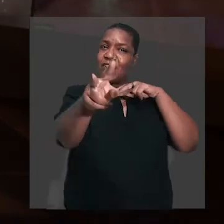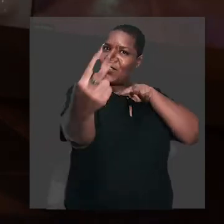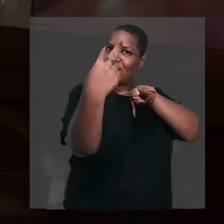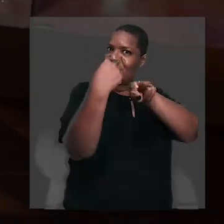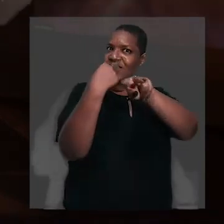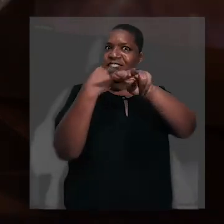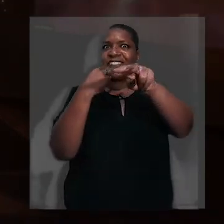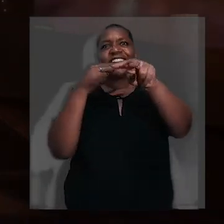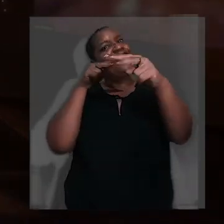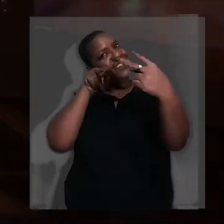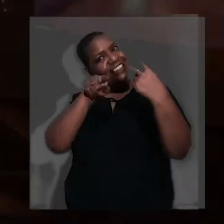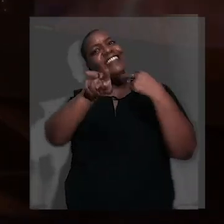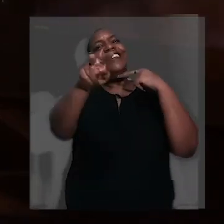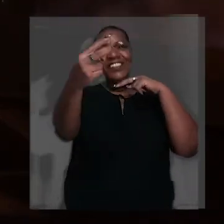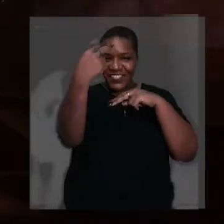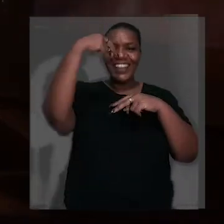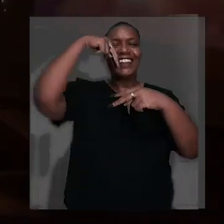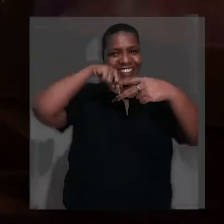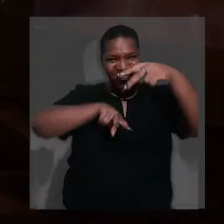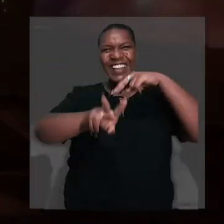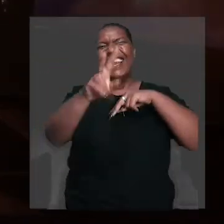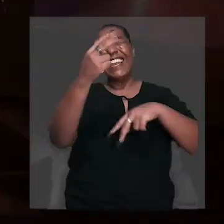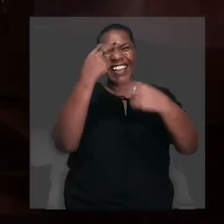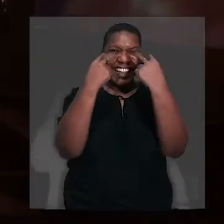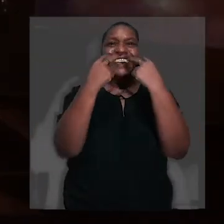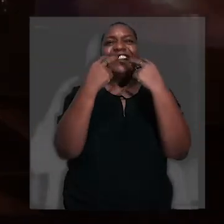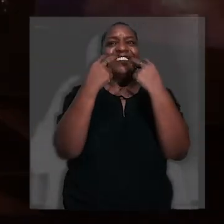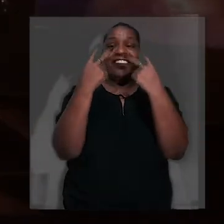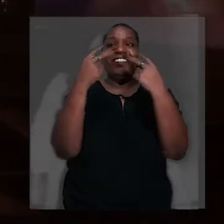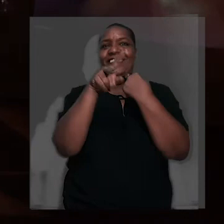Eu te vejo se vendo. Você me vê te vendo se vendo.